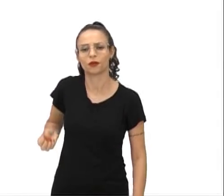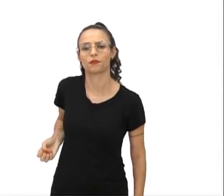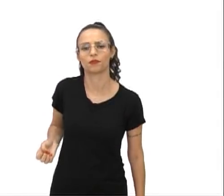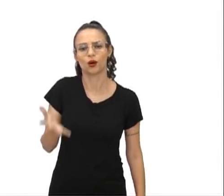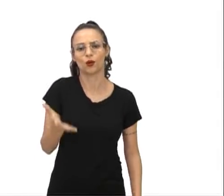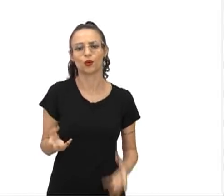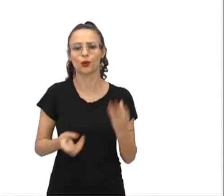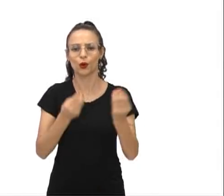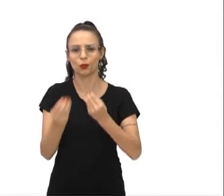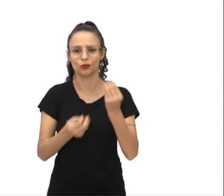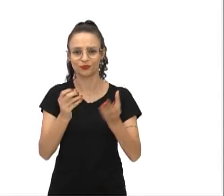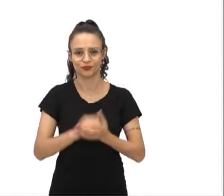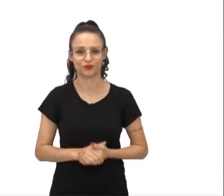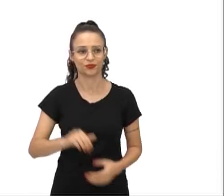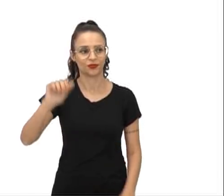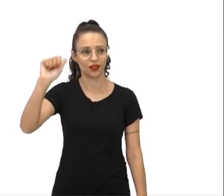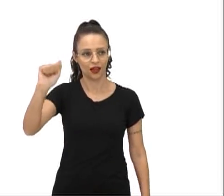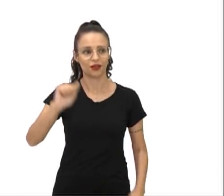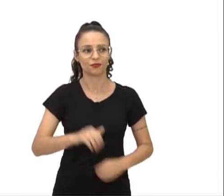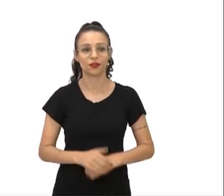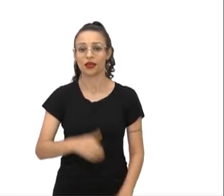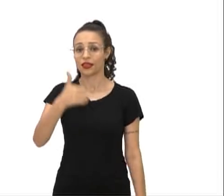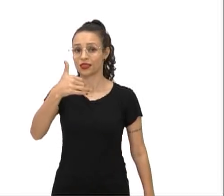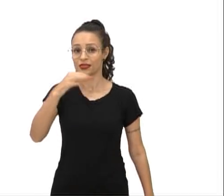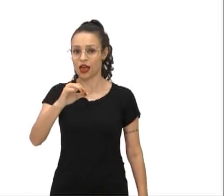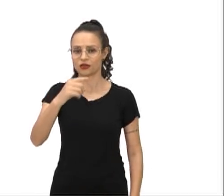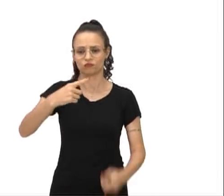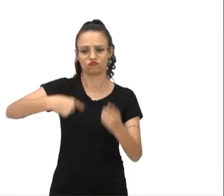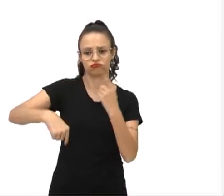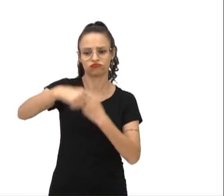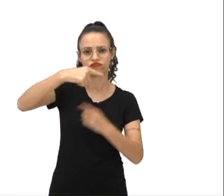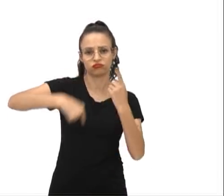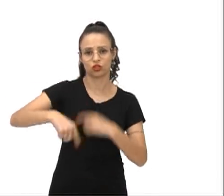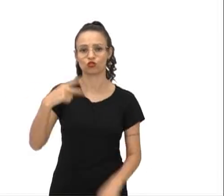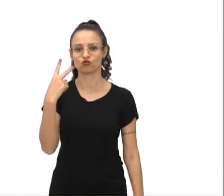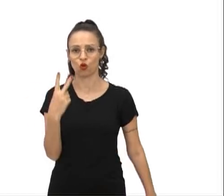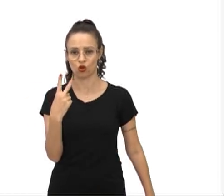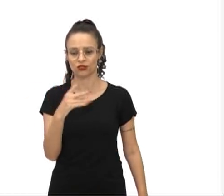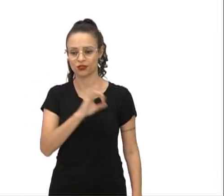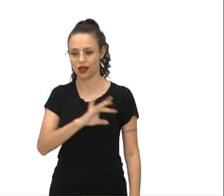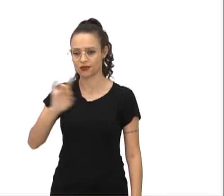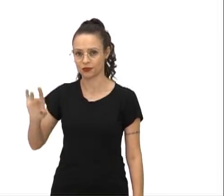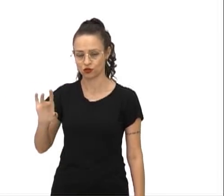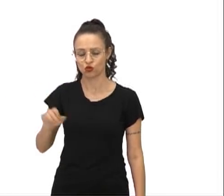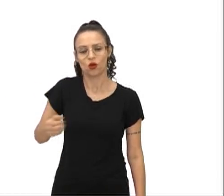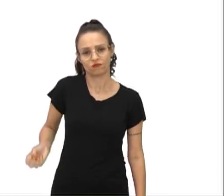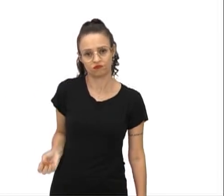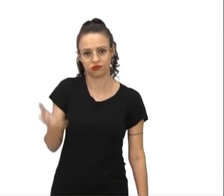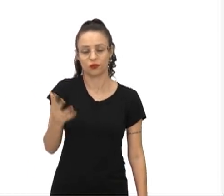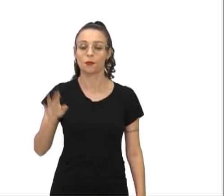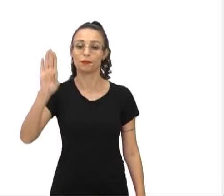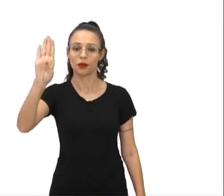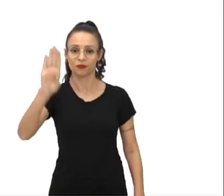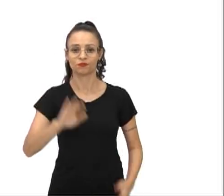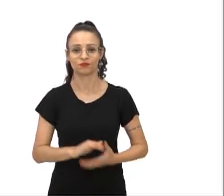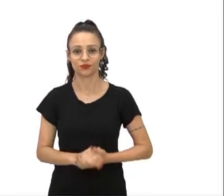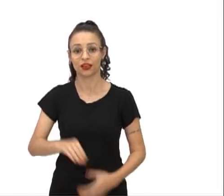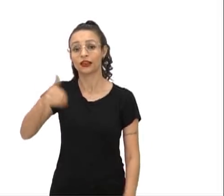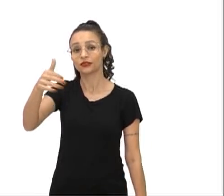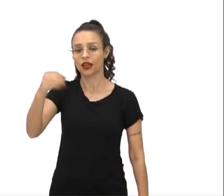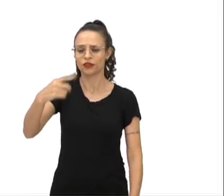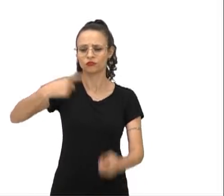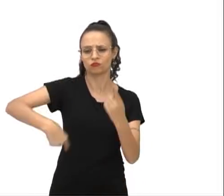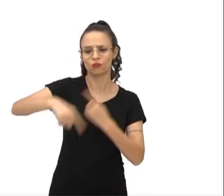de boliche? Alternativa A, são 10 rodadas, sendo 2 arremessos por rodada. Alternativa B, são